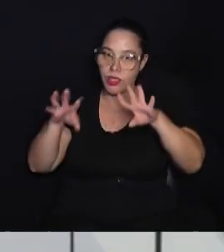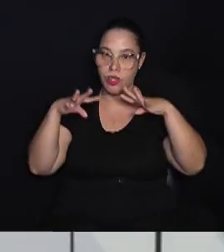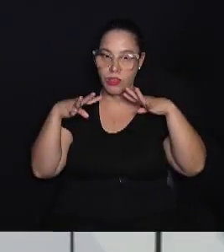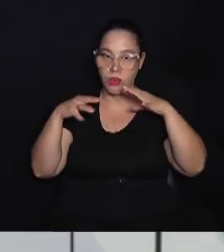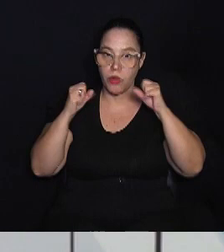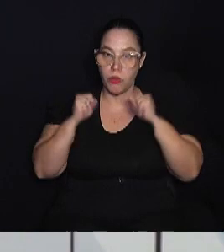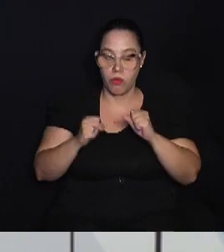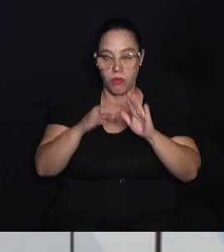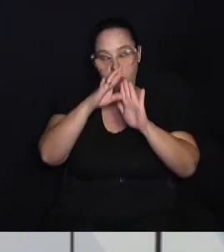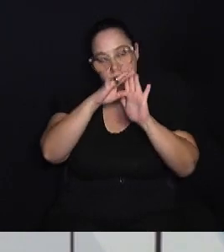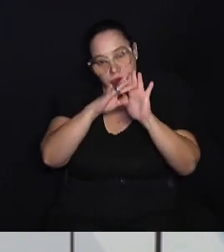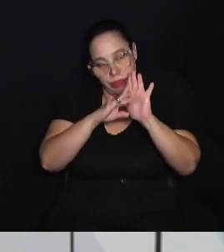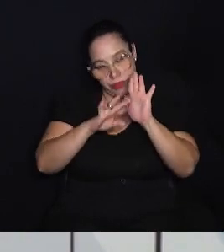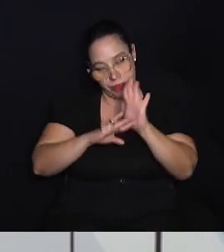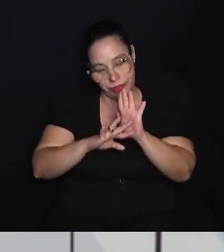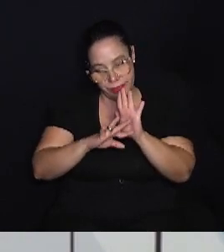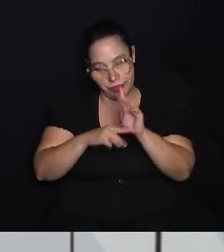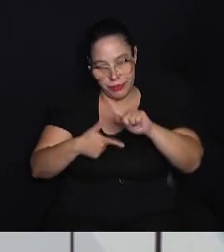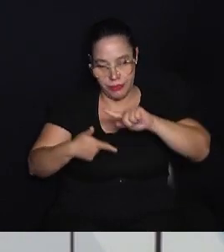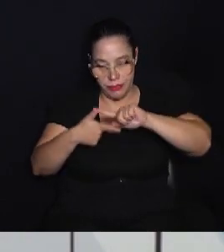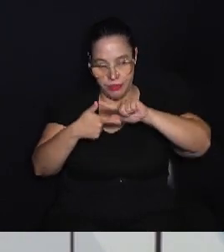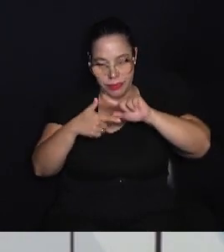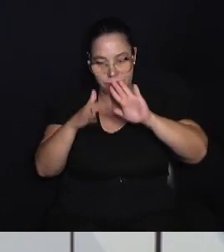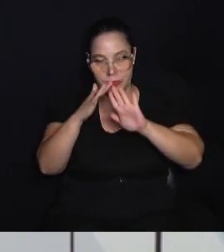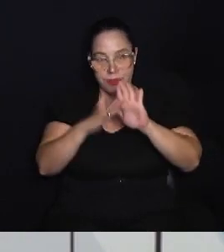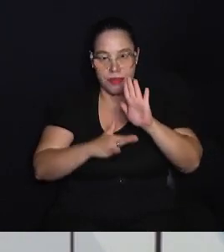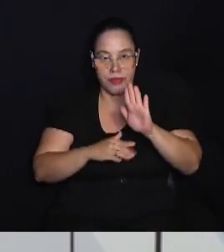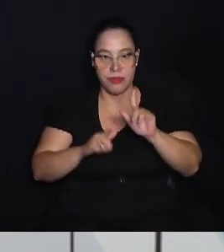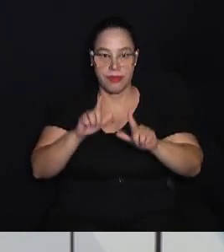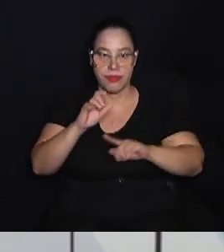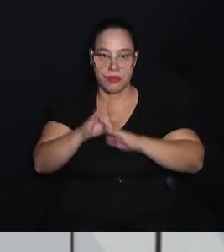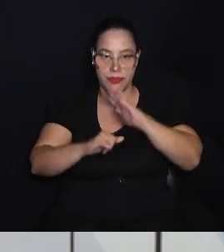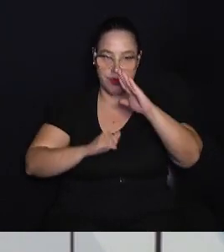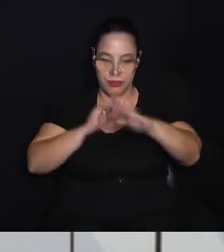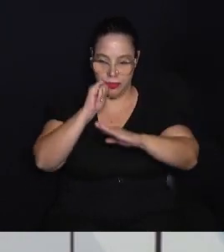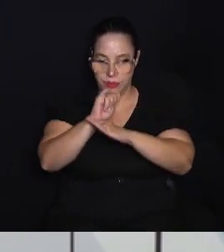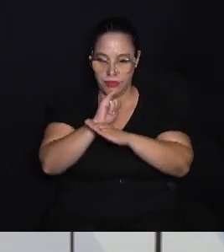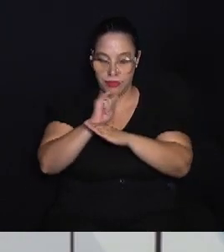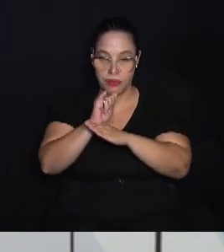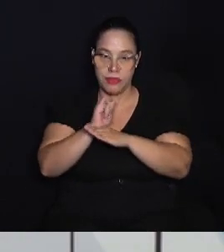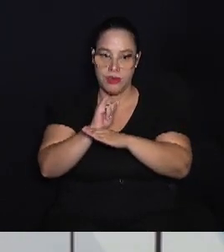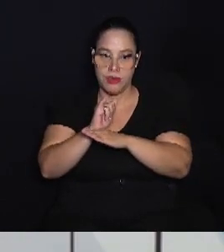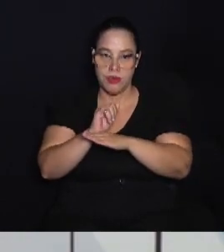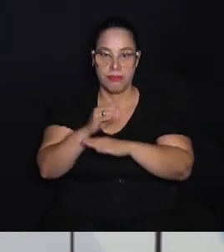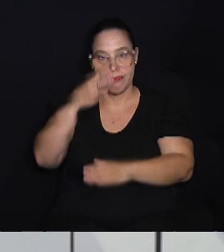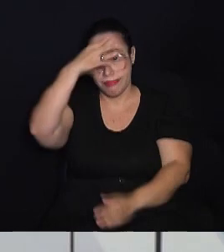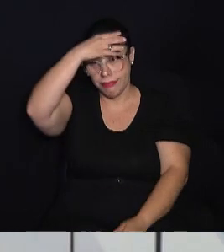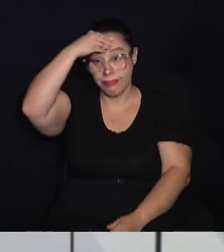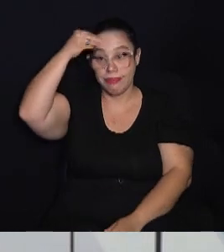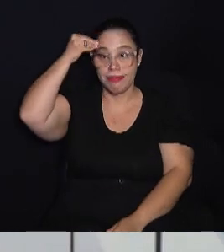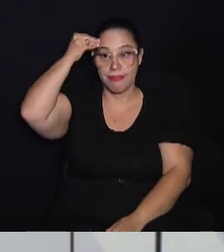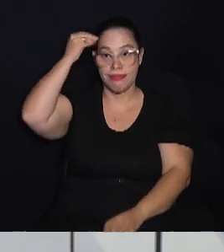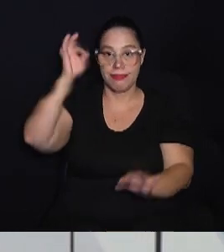Você pode conferir todos os quadros da nossa programação no YouTube da TV Câmara Campinas e